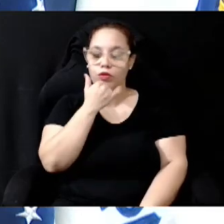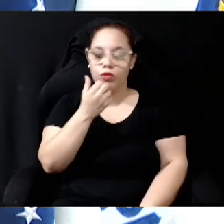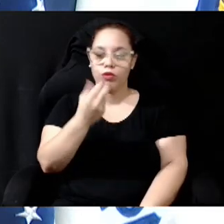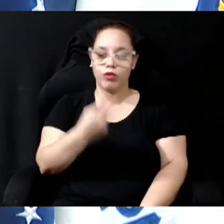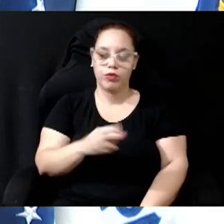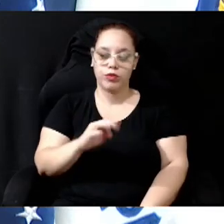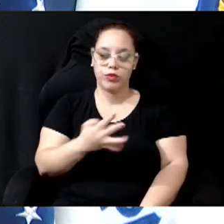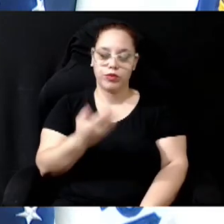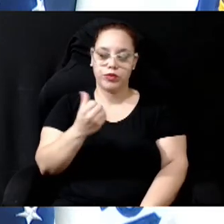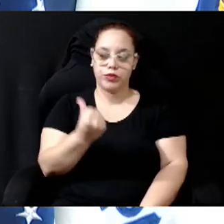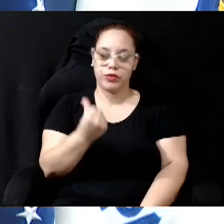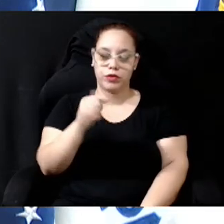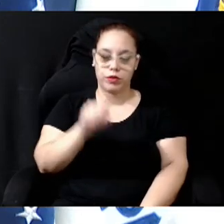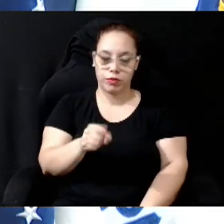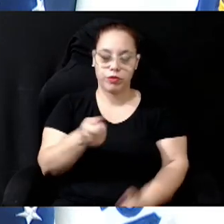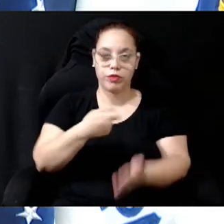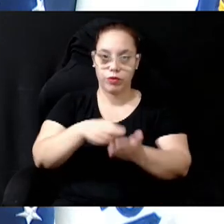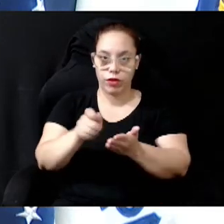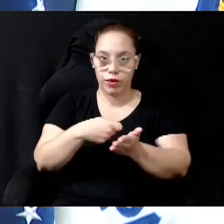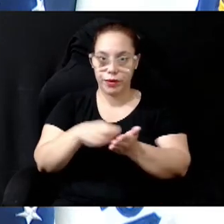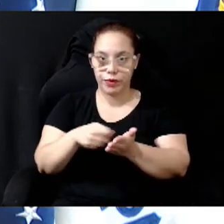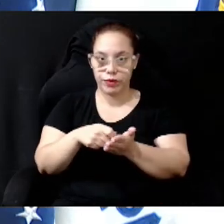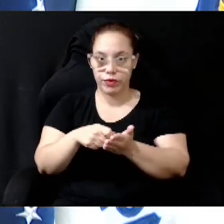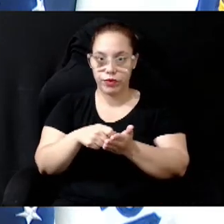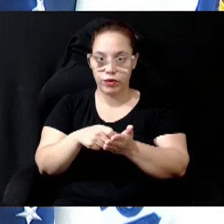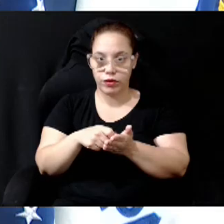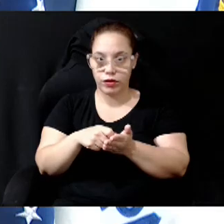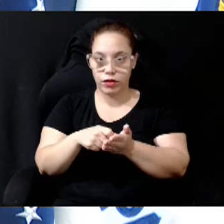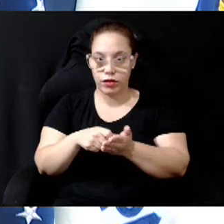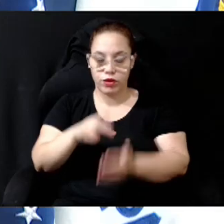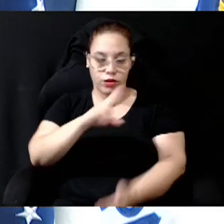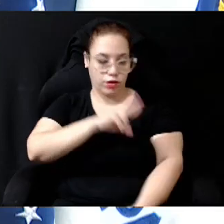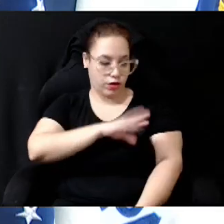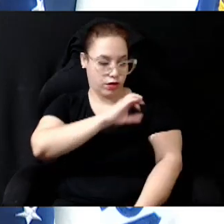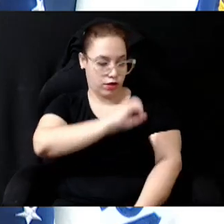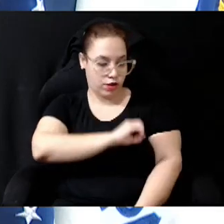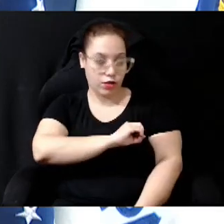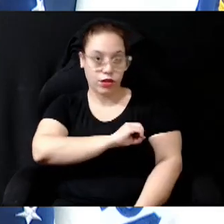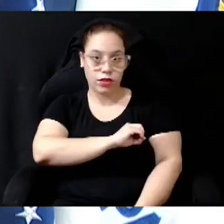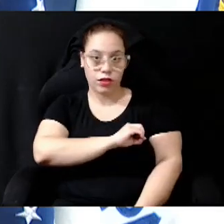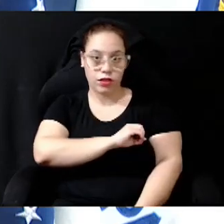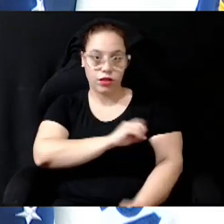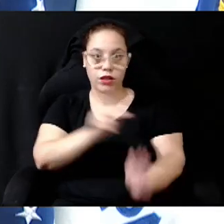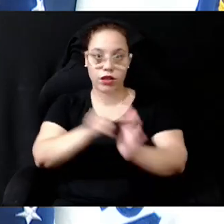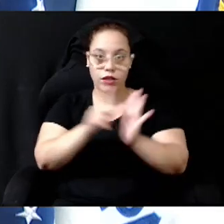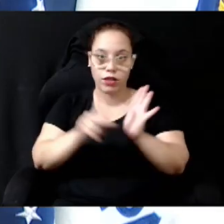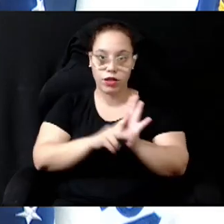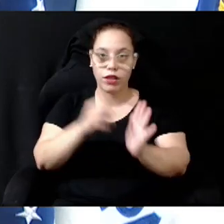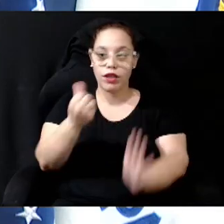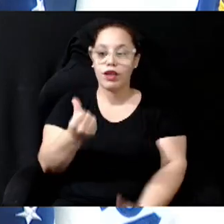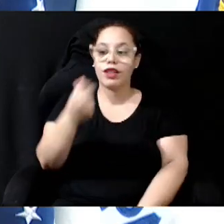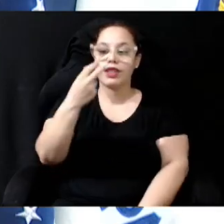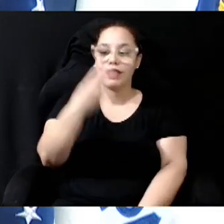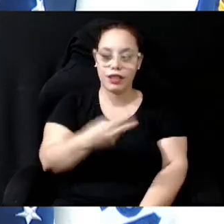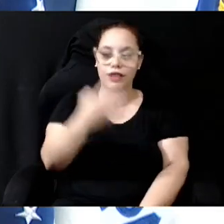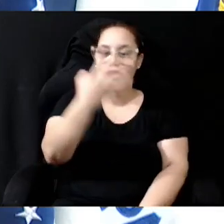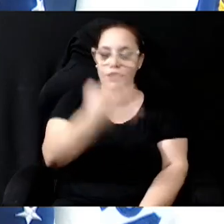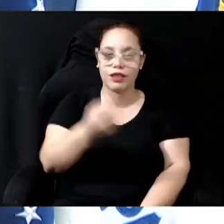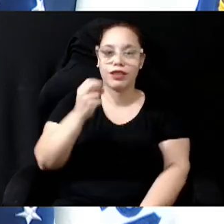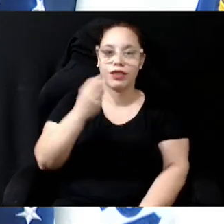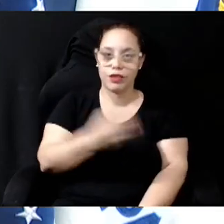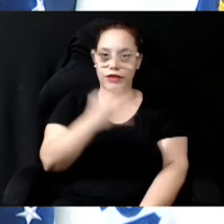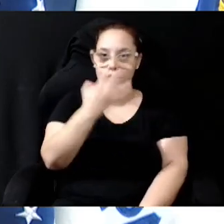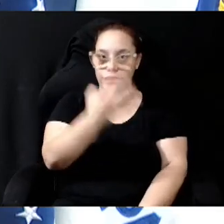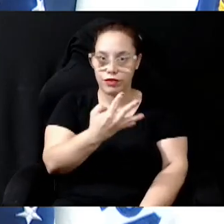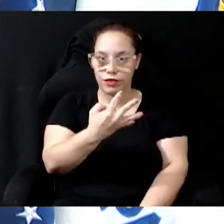241.251, de autoria do senhor Luiz Rossini. Perdão, esse projeto é o 124 de 2024. O processo,